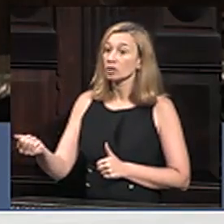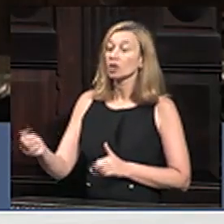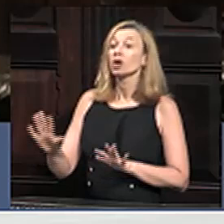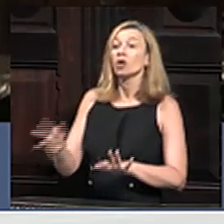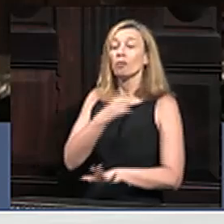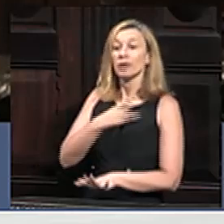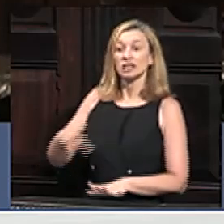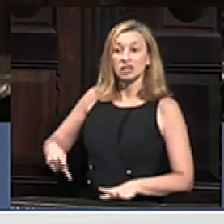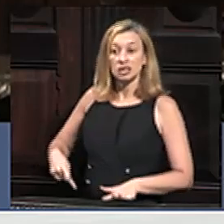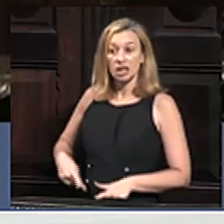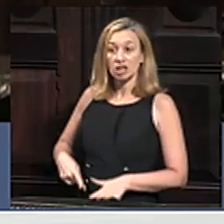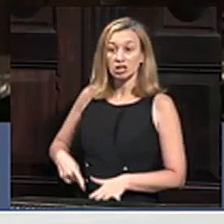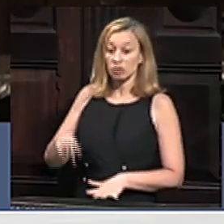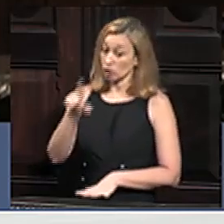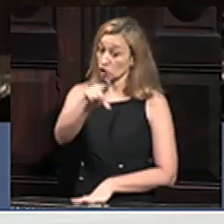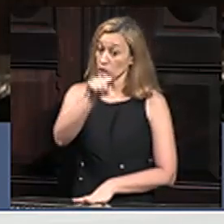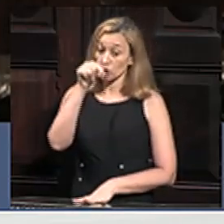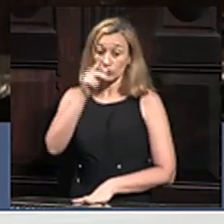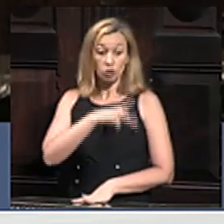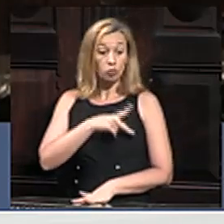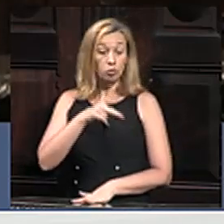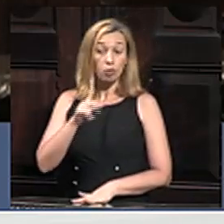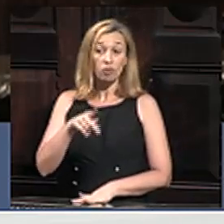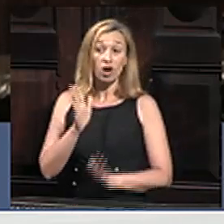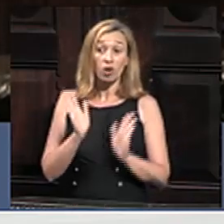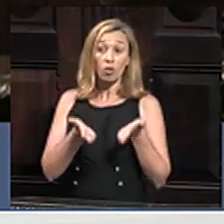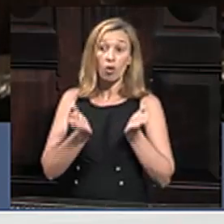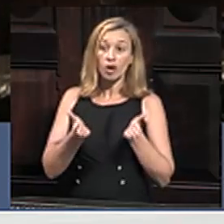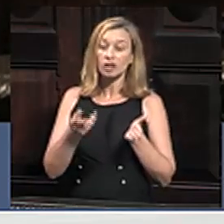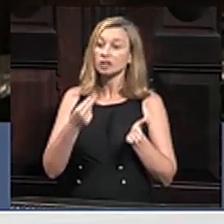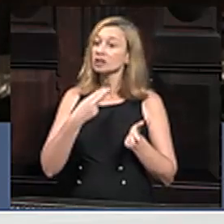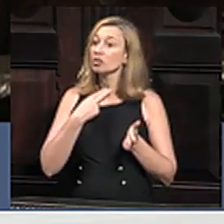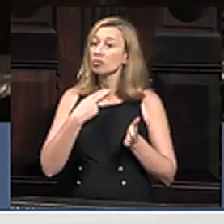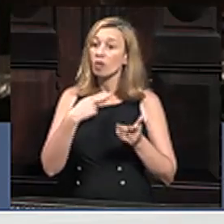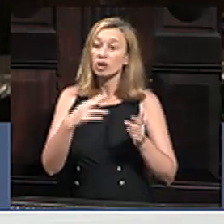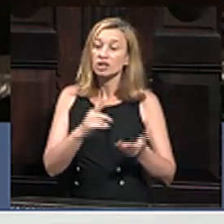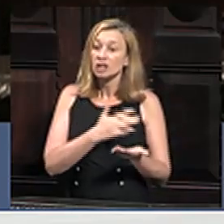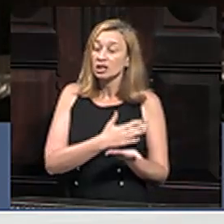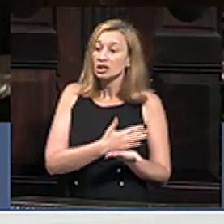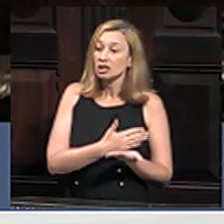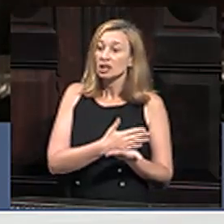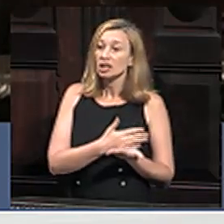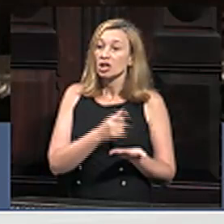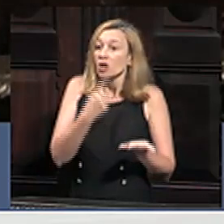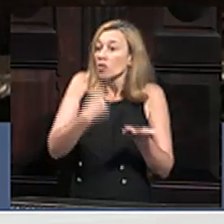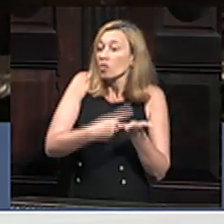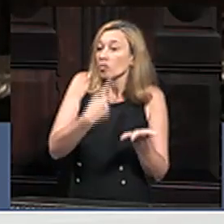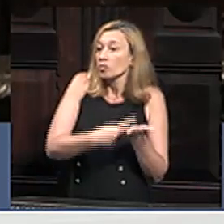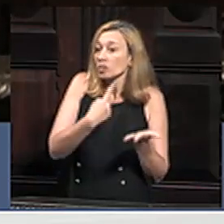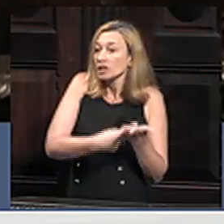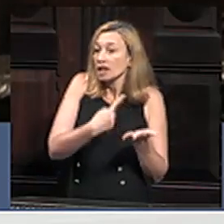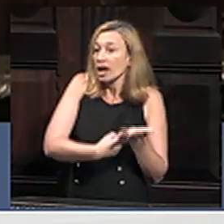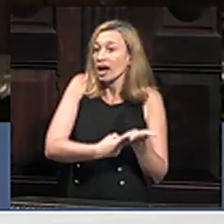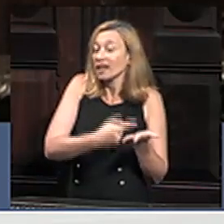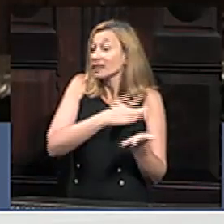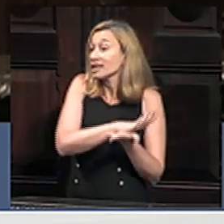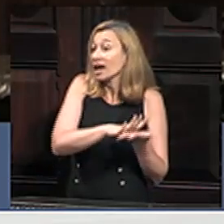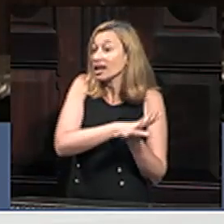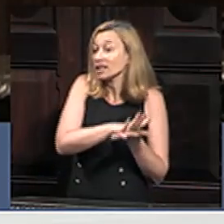uma desfaçatez muito grande fazer qualquer acordo com o presidente em